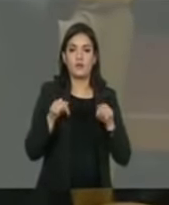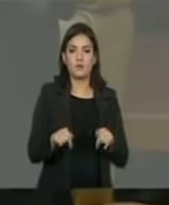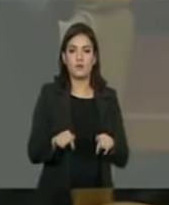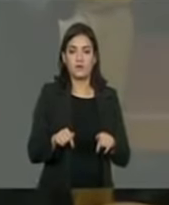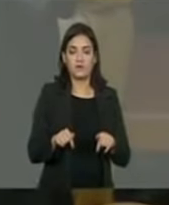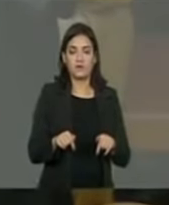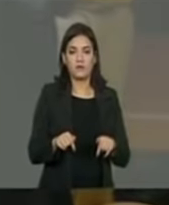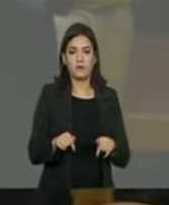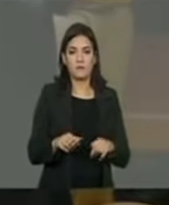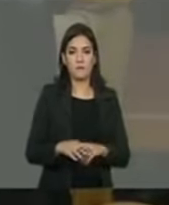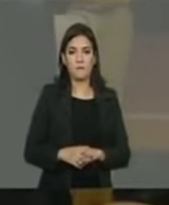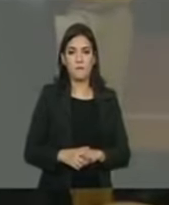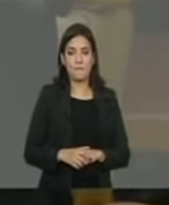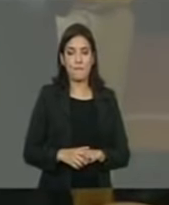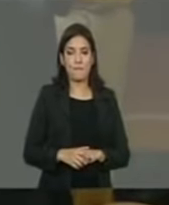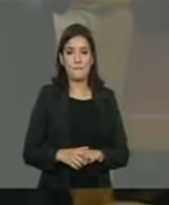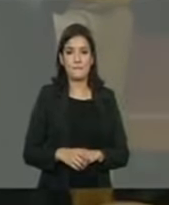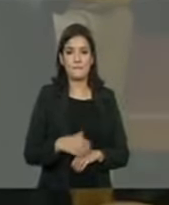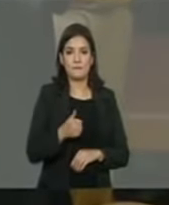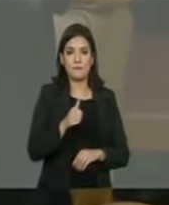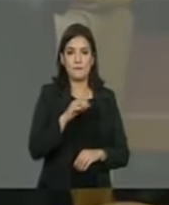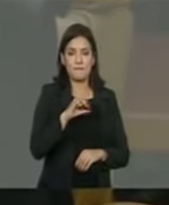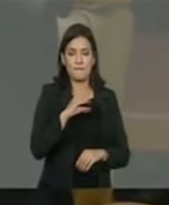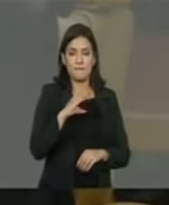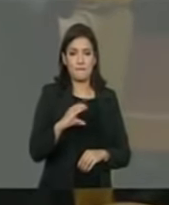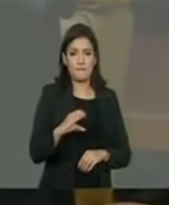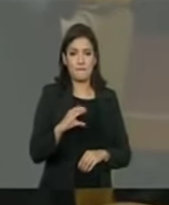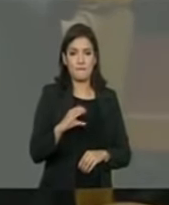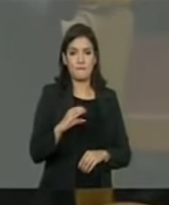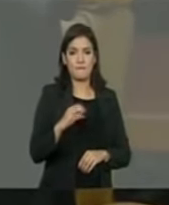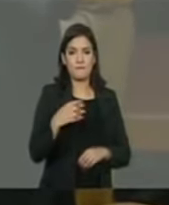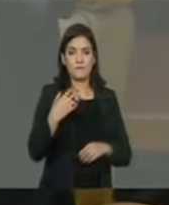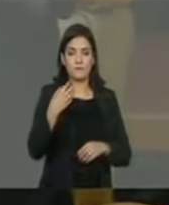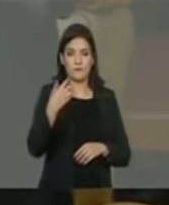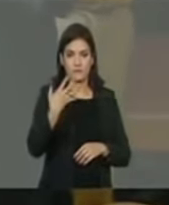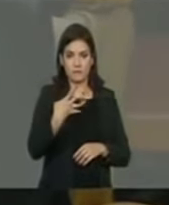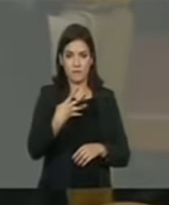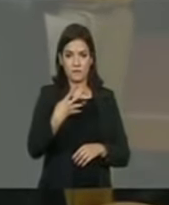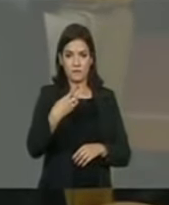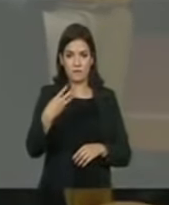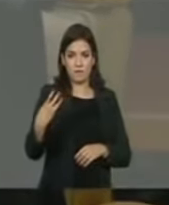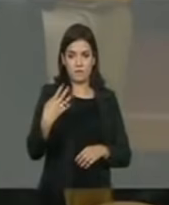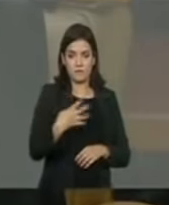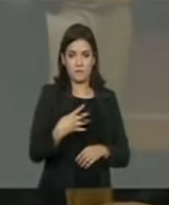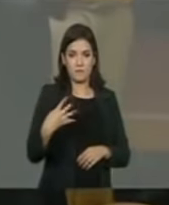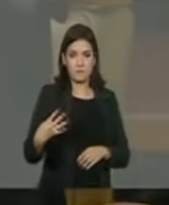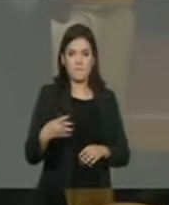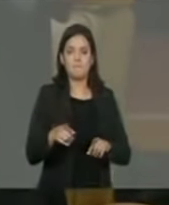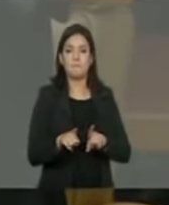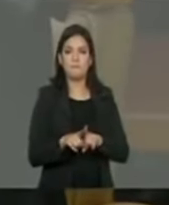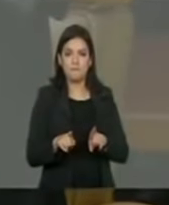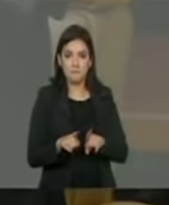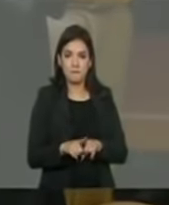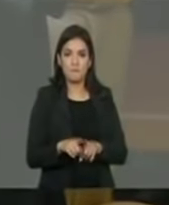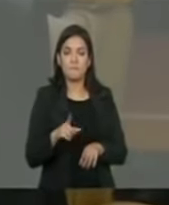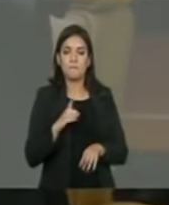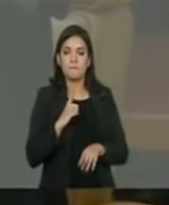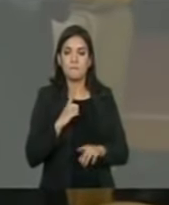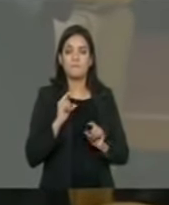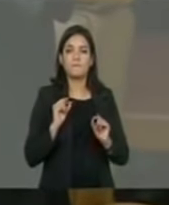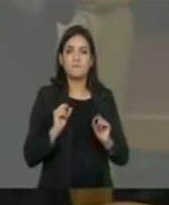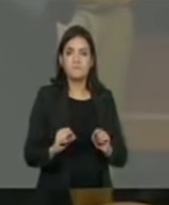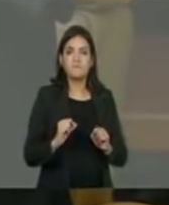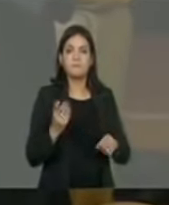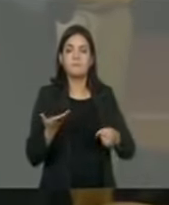descer 43 54 medidas cautelares inclusive sede de repercussão geral ari do total